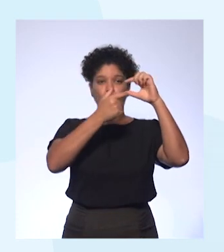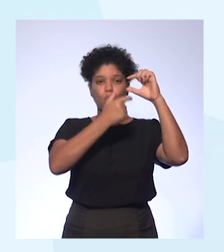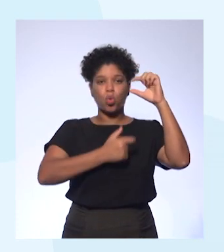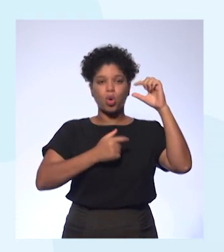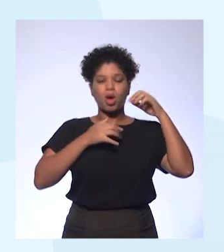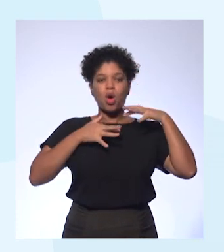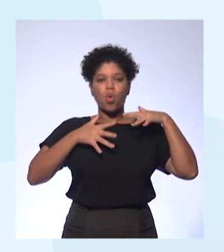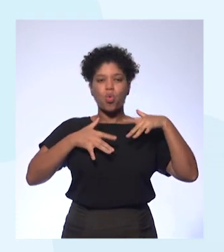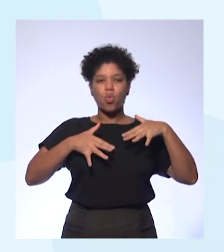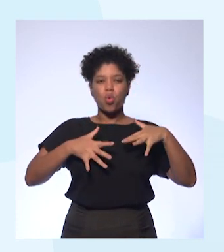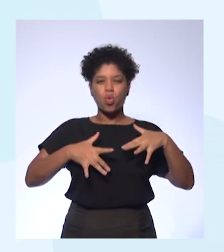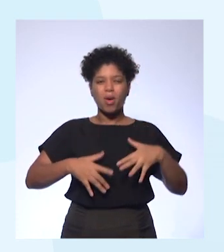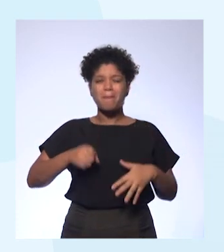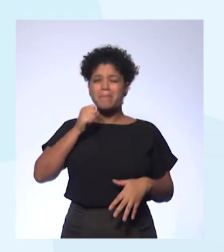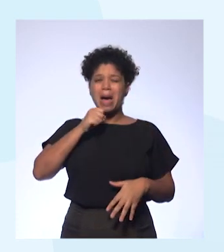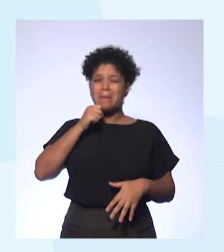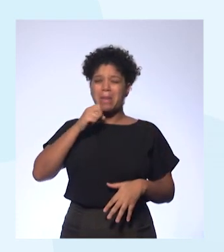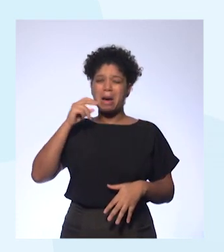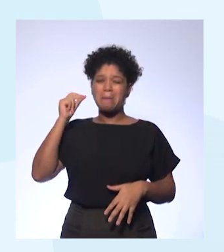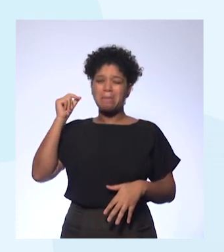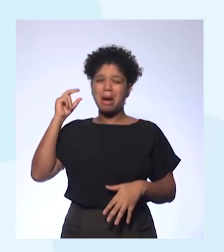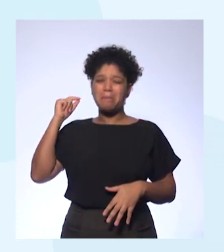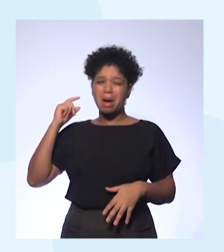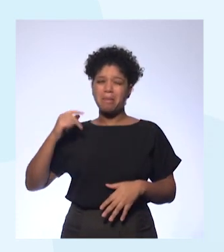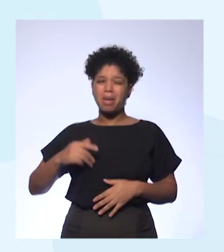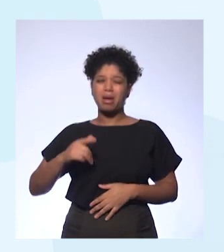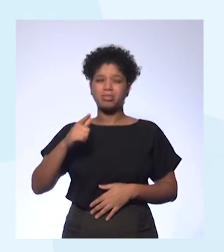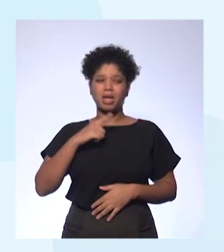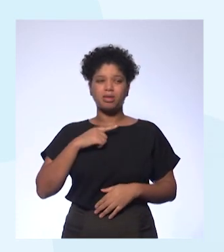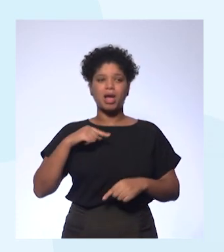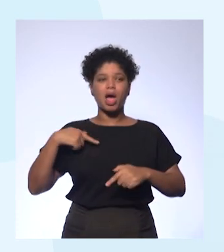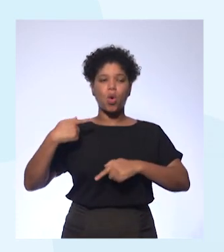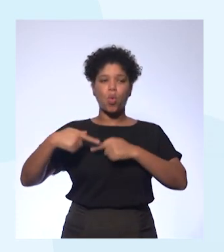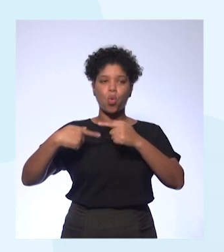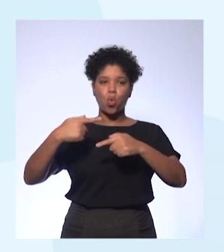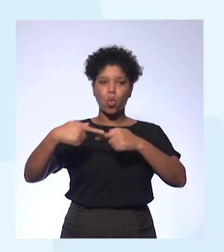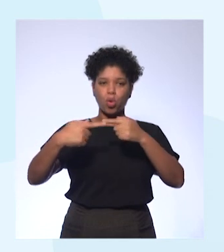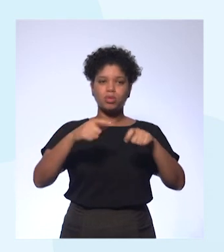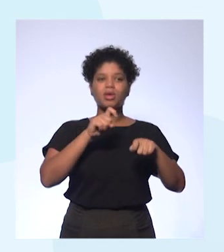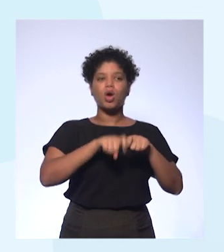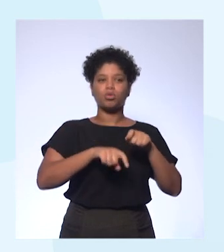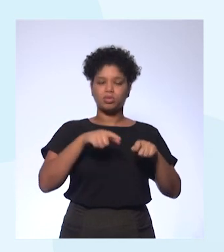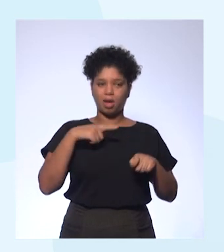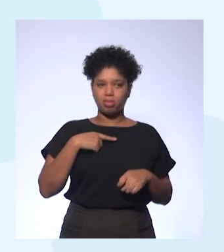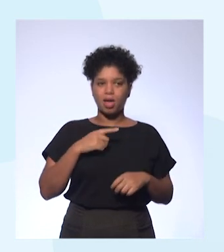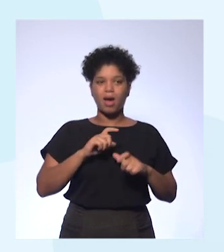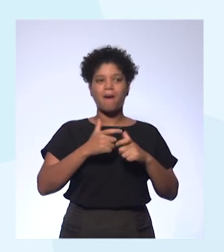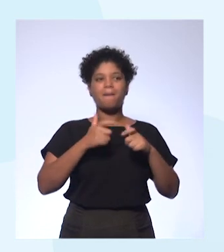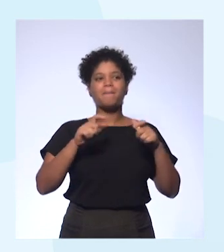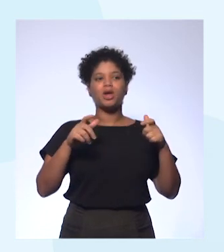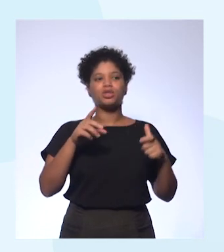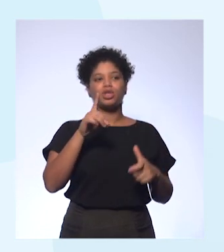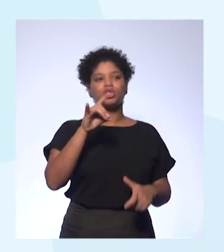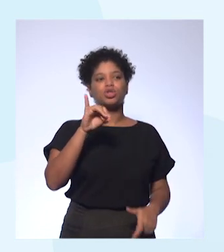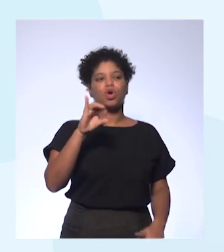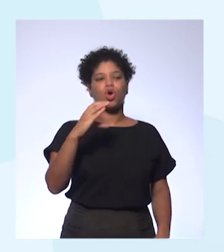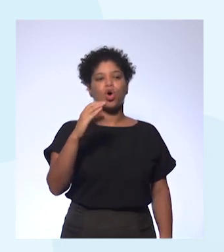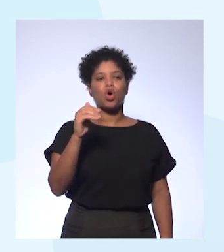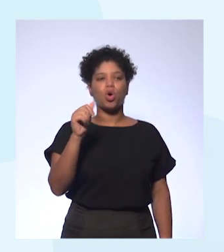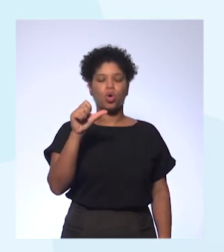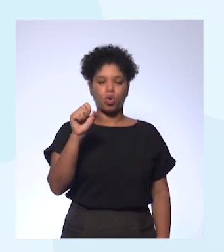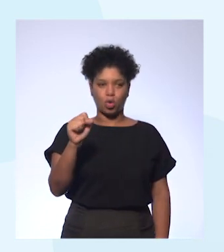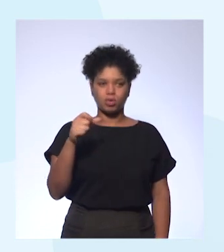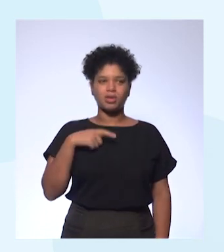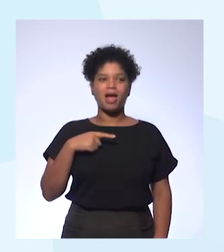bem rudimentar, tá? A reprodução é sexuada e essa espécie, na sua maioria, aí, dioica, tá? Eles vão